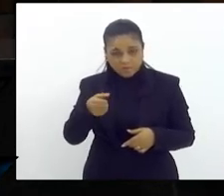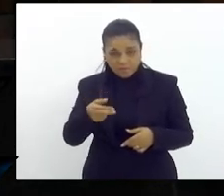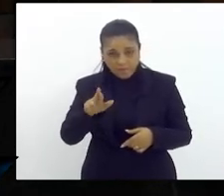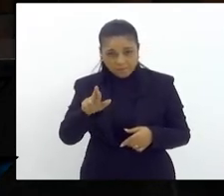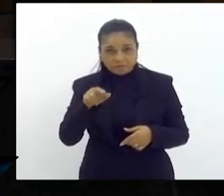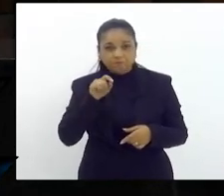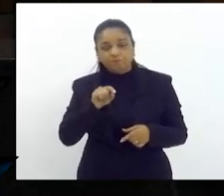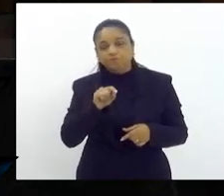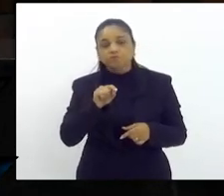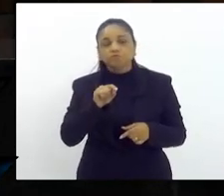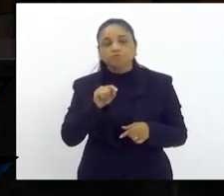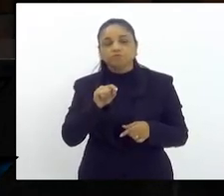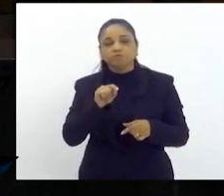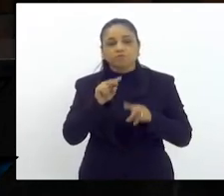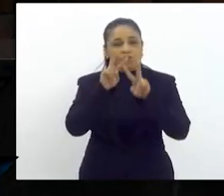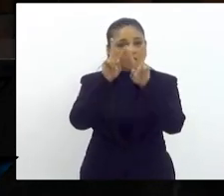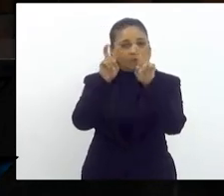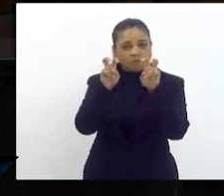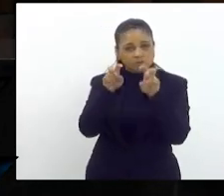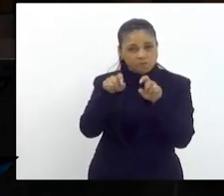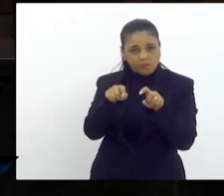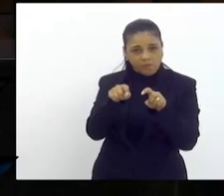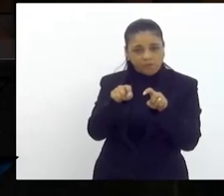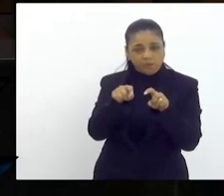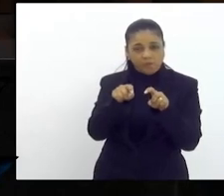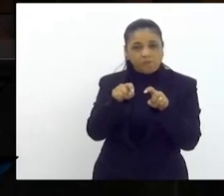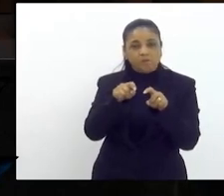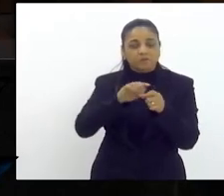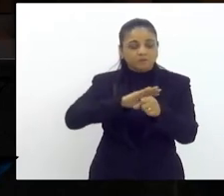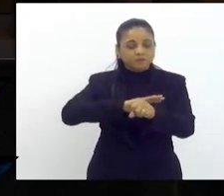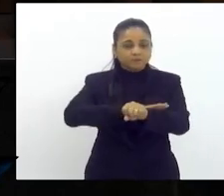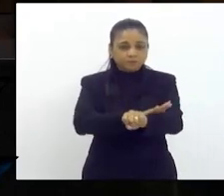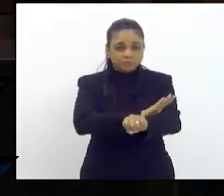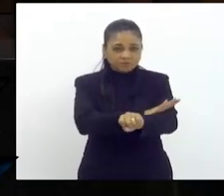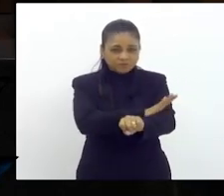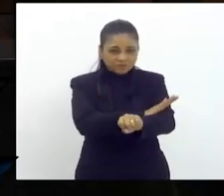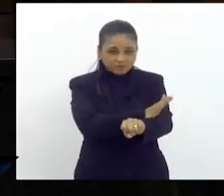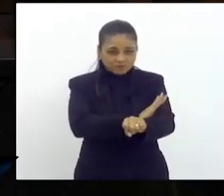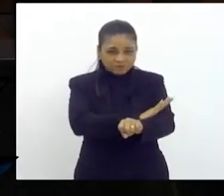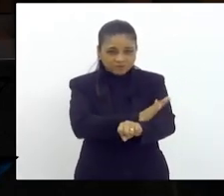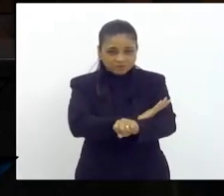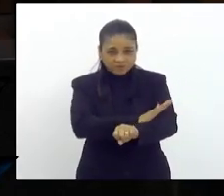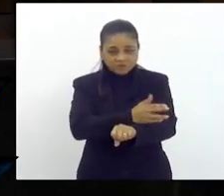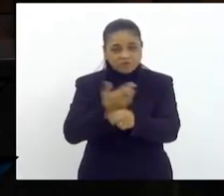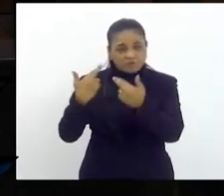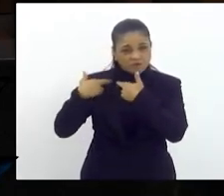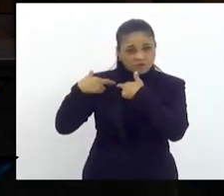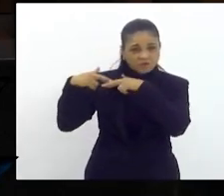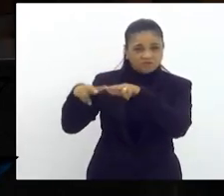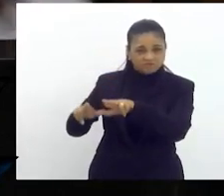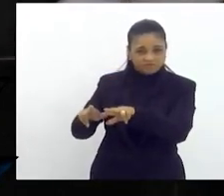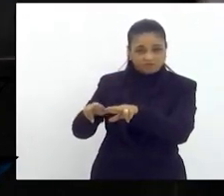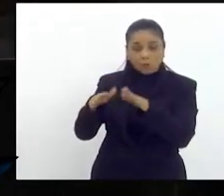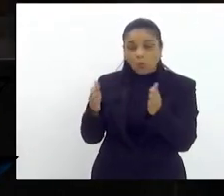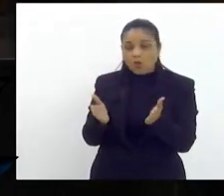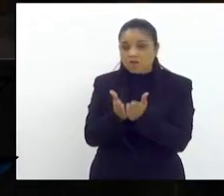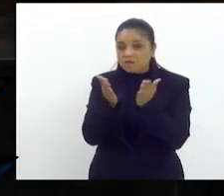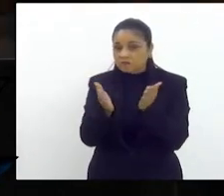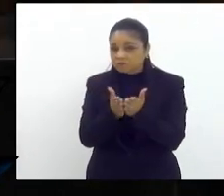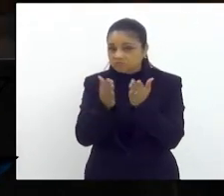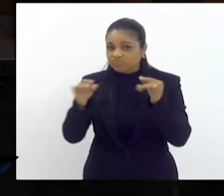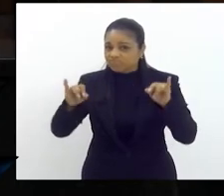No que diz respeito a discriminação religiosa que os evangélicos estão sofrendo